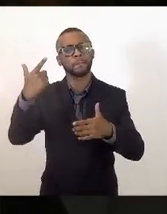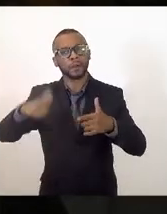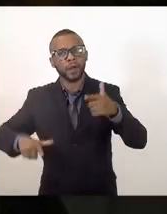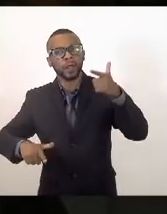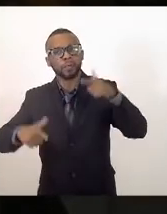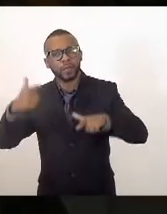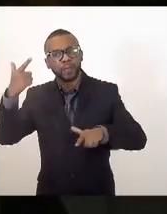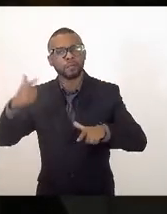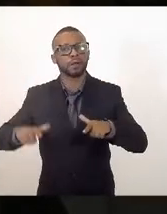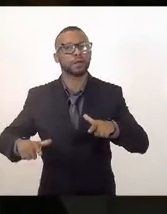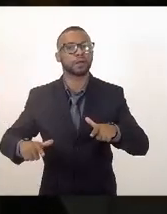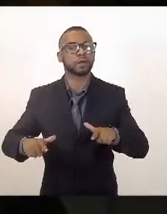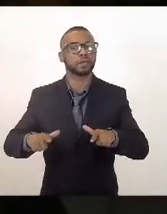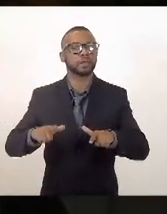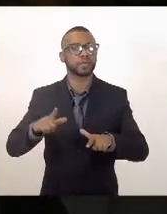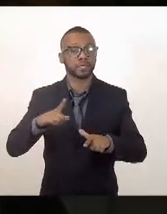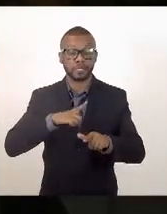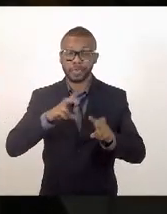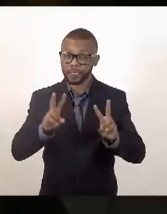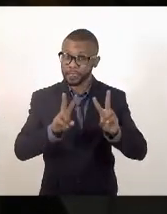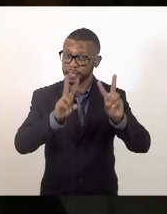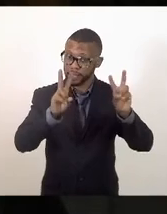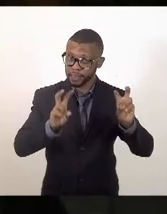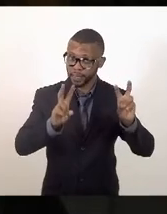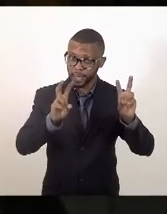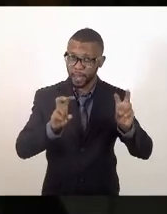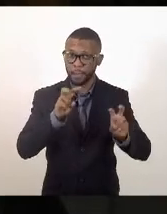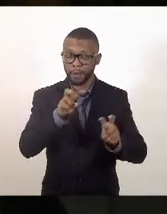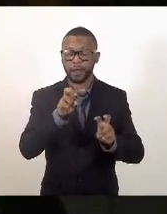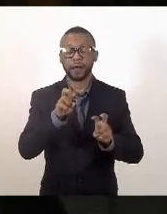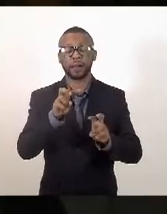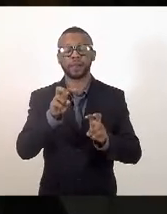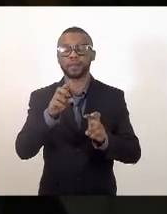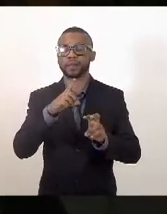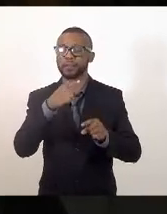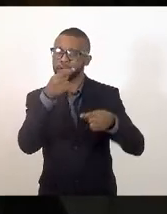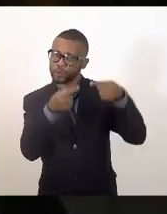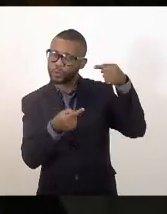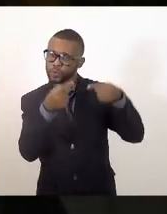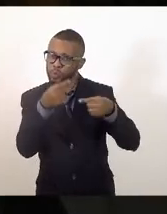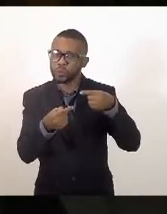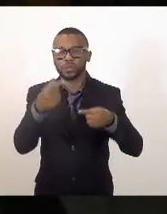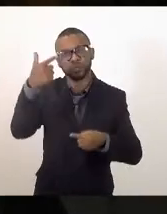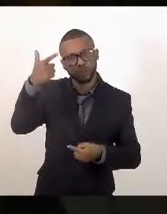que esse tema volta à pauta,